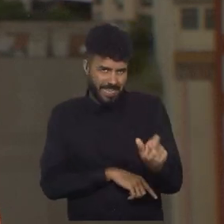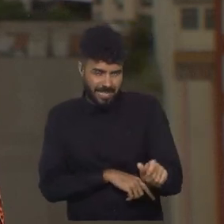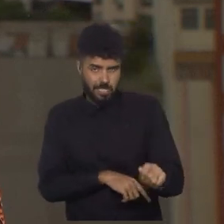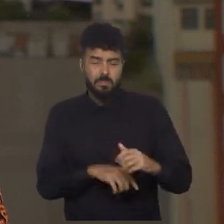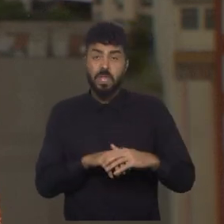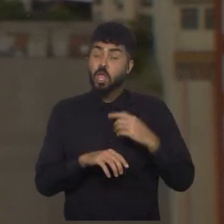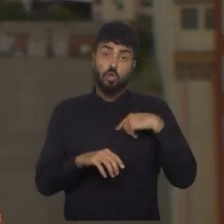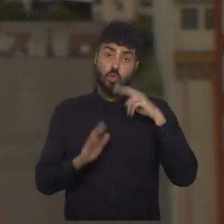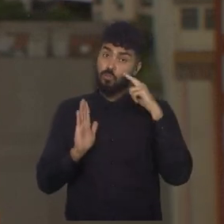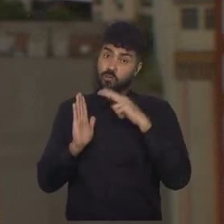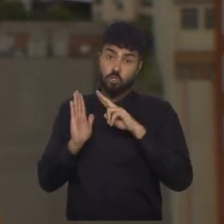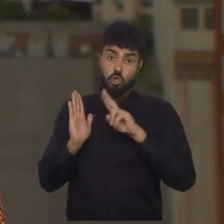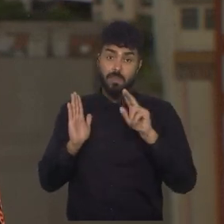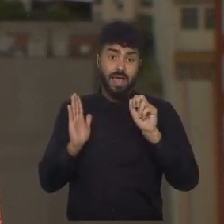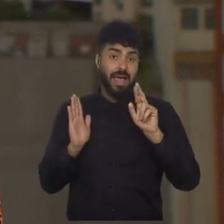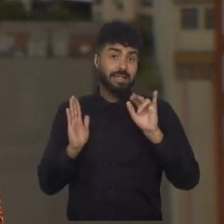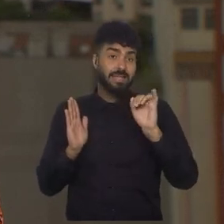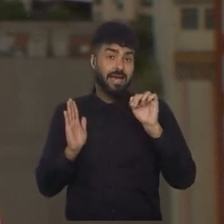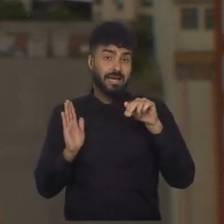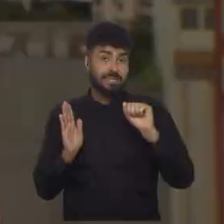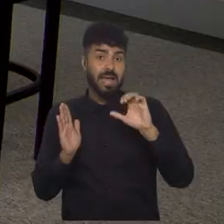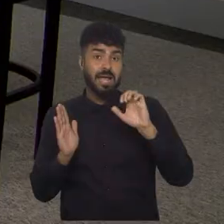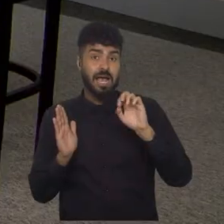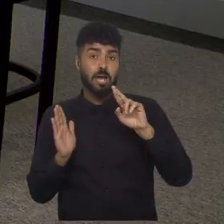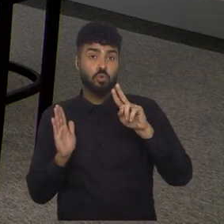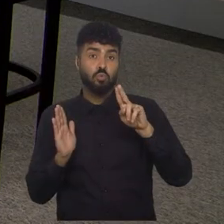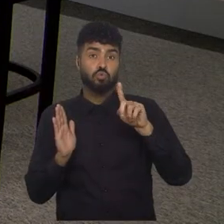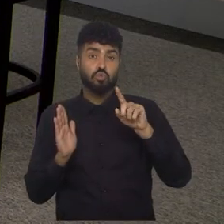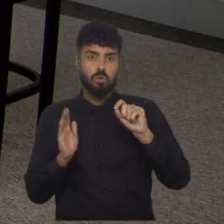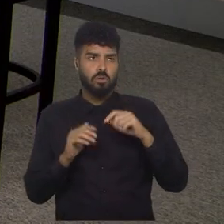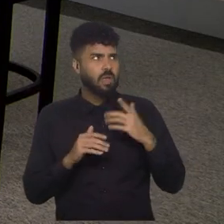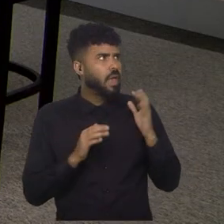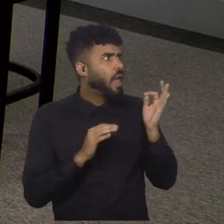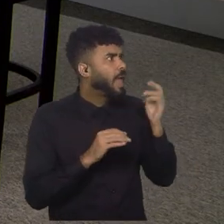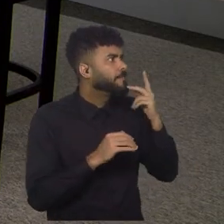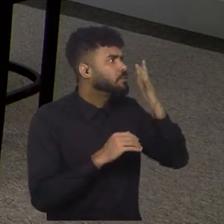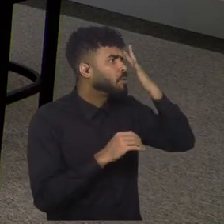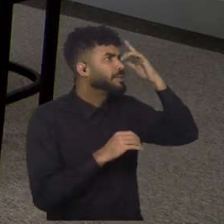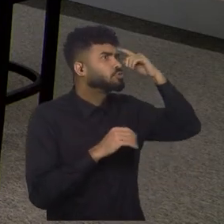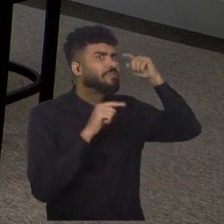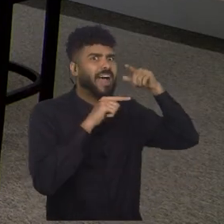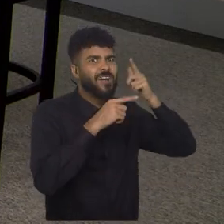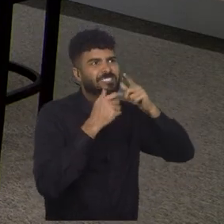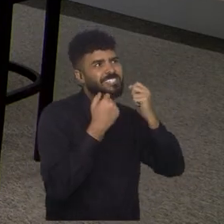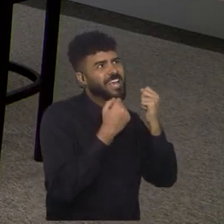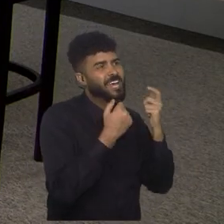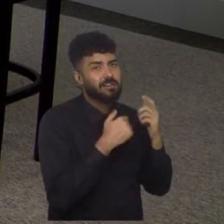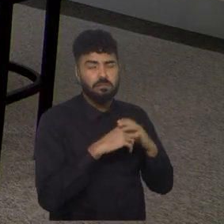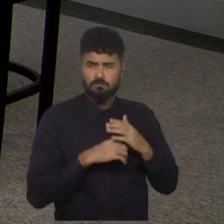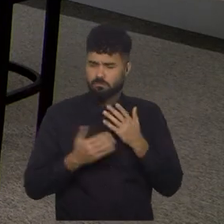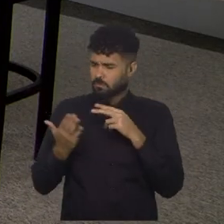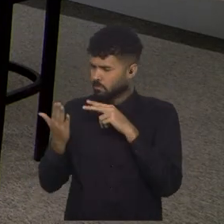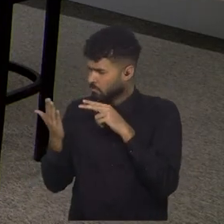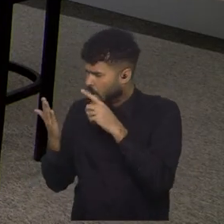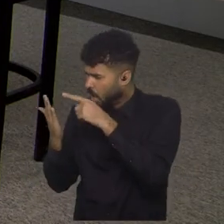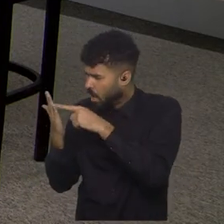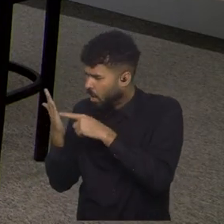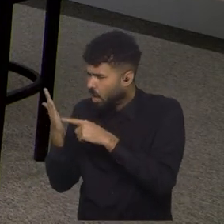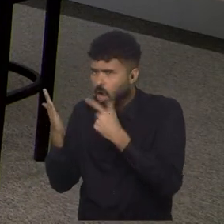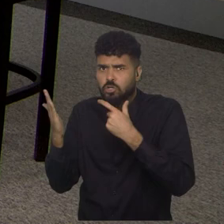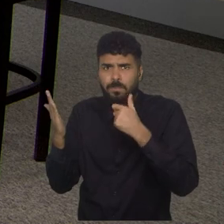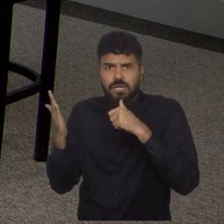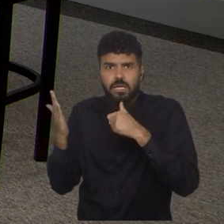Eu não vi o nome da Ariana Caruso. Pois é, que é uma aposta. Eu fiquei até assim, gente, mas onde que tá essa menina?